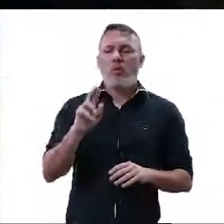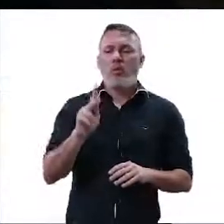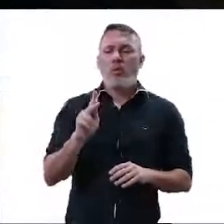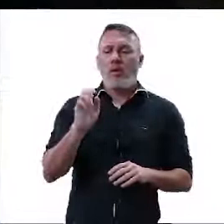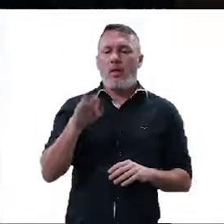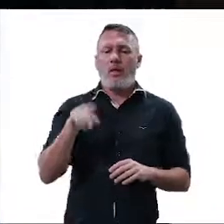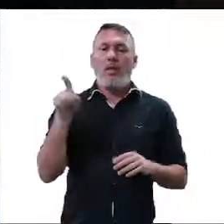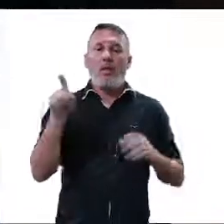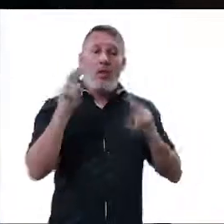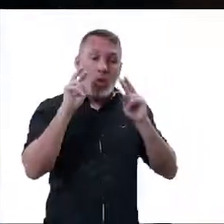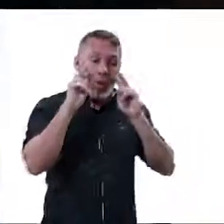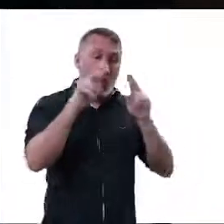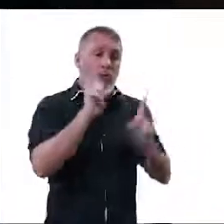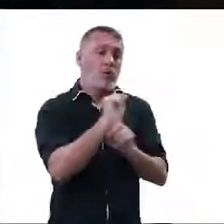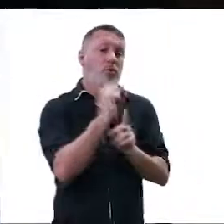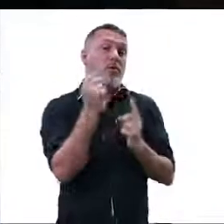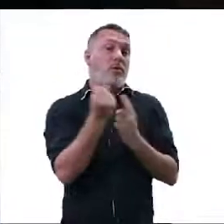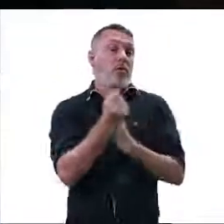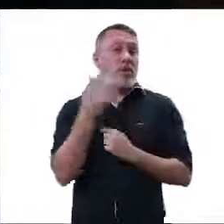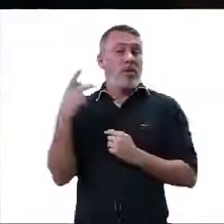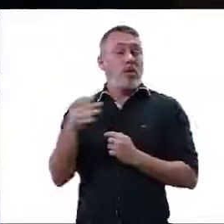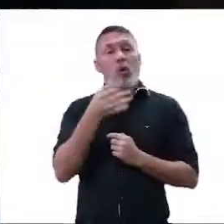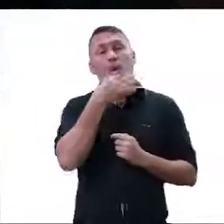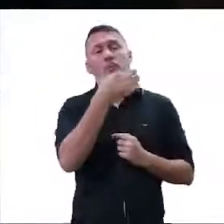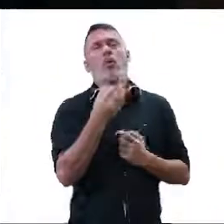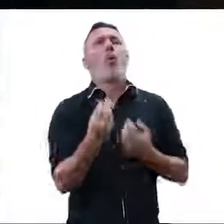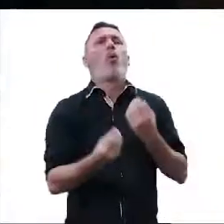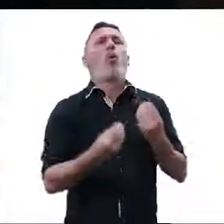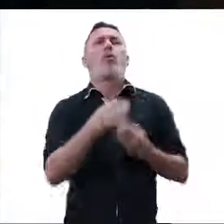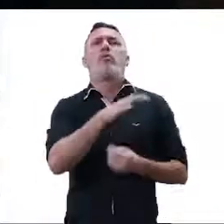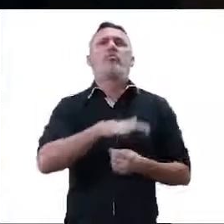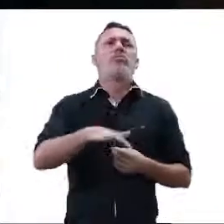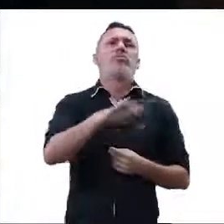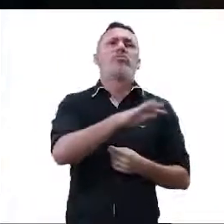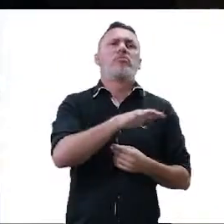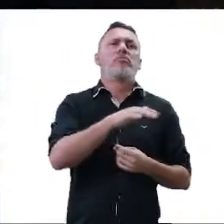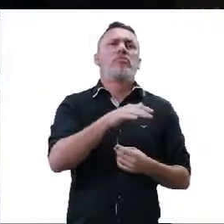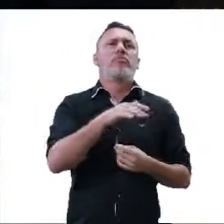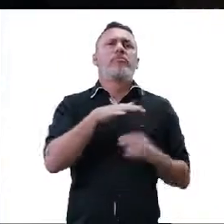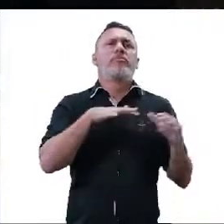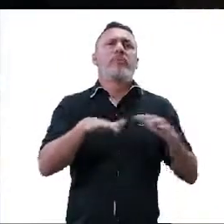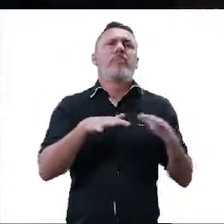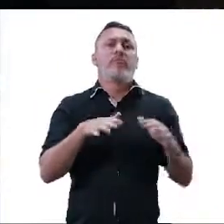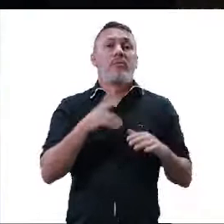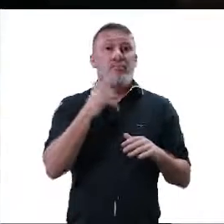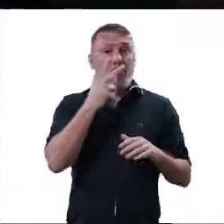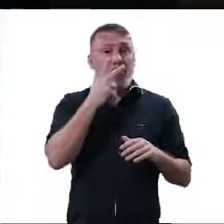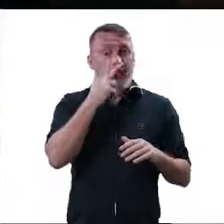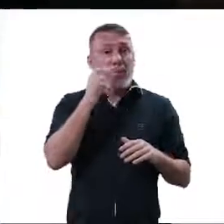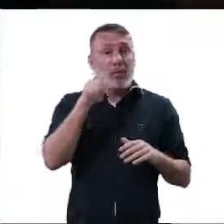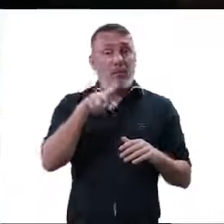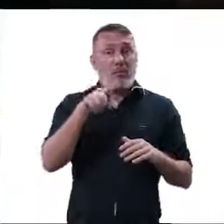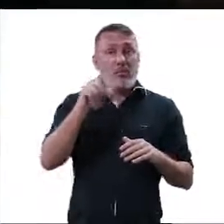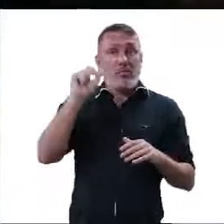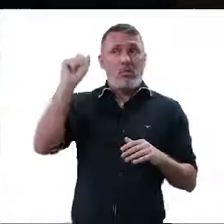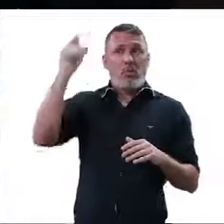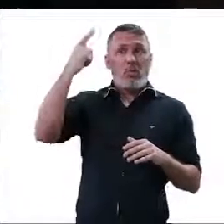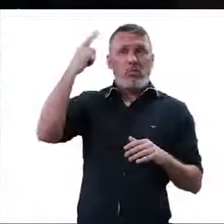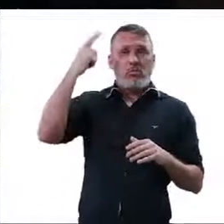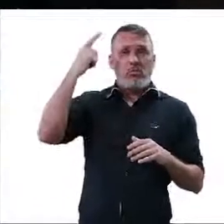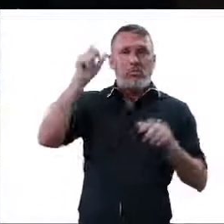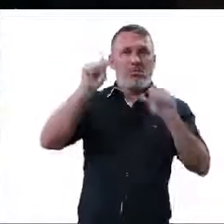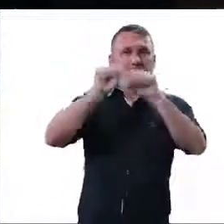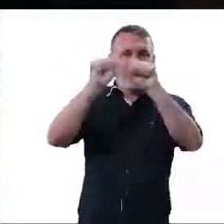ele vai pensar a sociedade da seguinte maneira. Essa sociedade ela funciona como se fosse o nosso sistema solar.